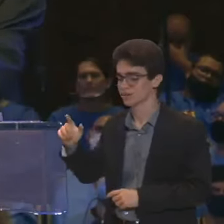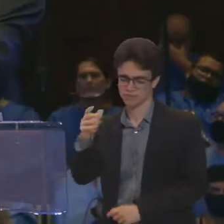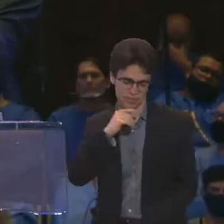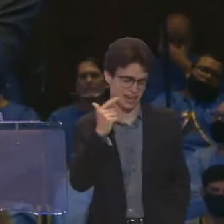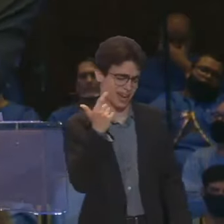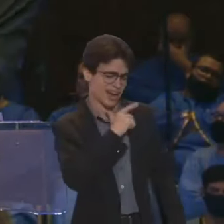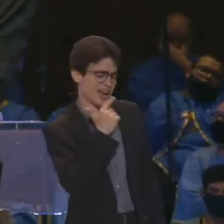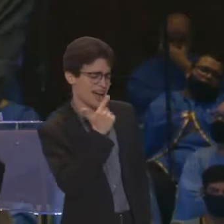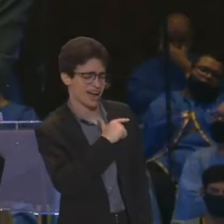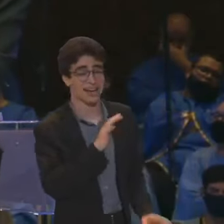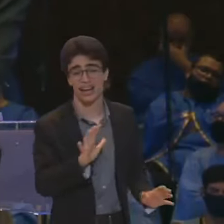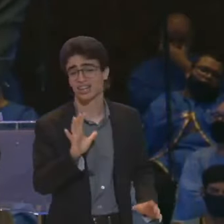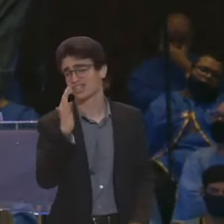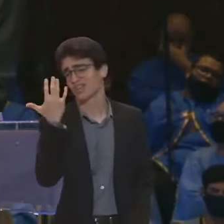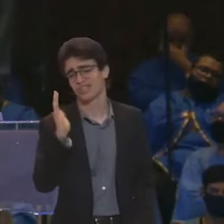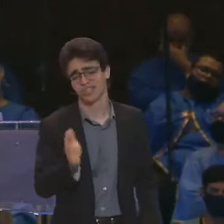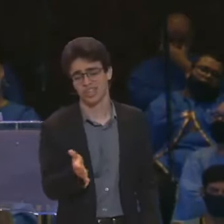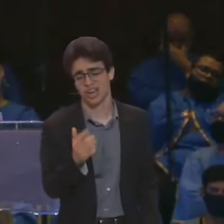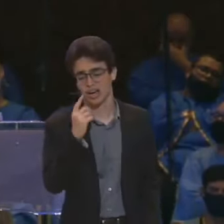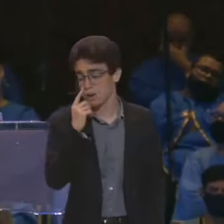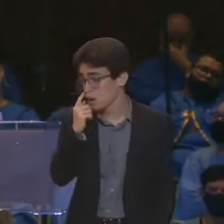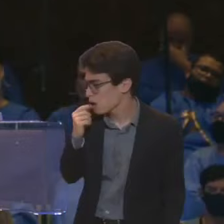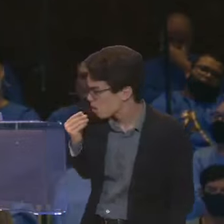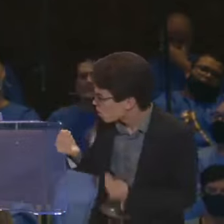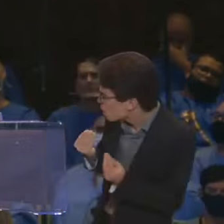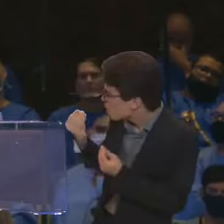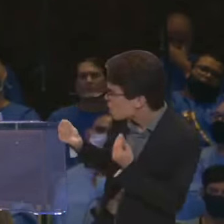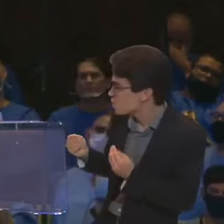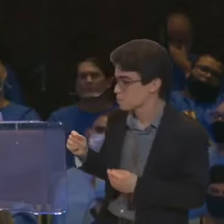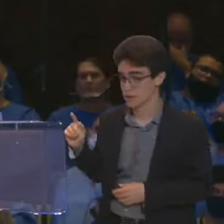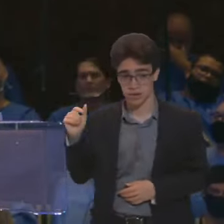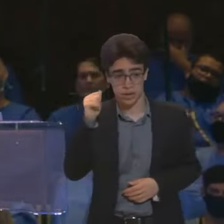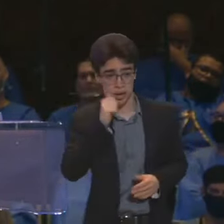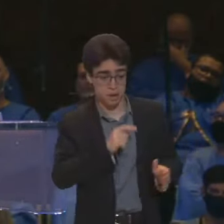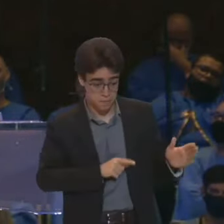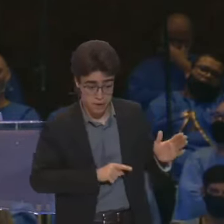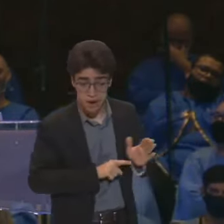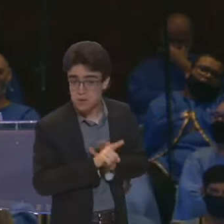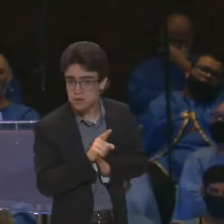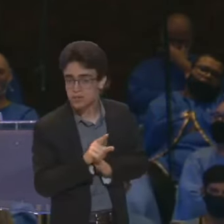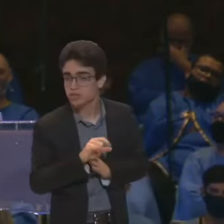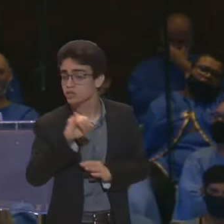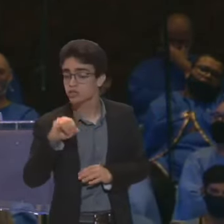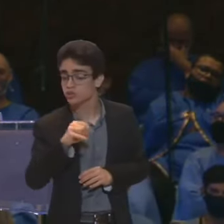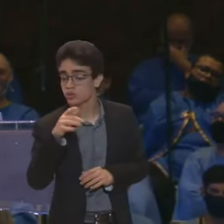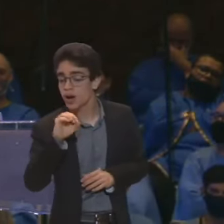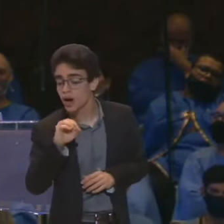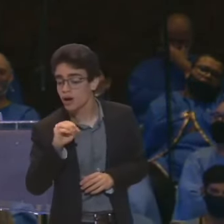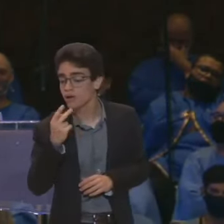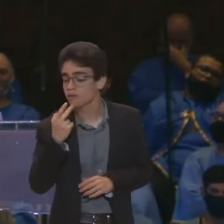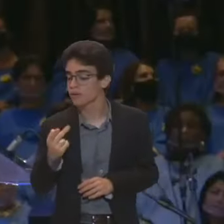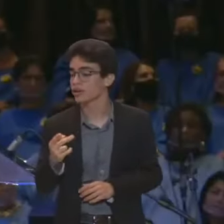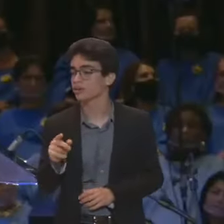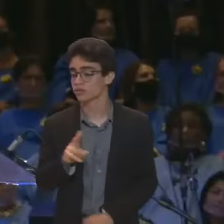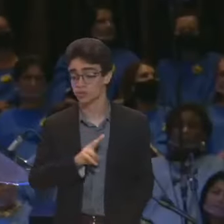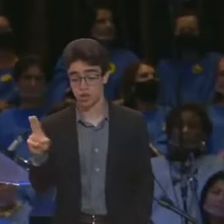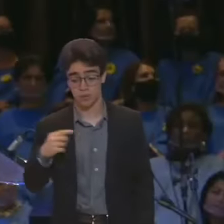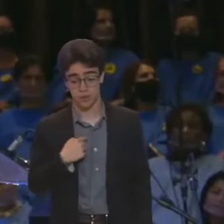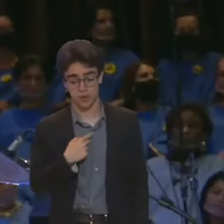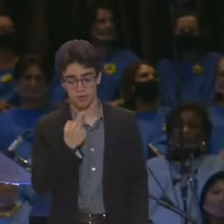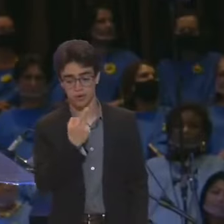falou, meu filho, está resolvido, Joãozinho. Como, pai? Quando ela perguntar, Joãozinho, você diz, chamar Joãozinho, você